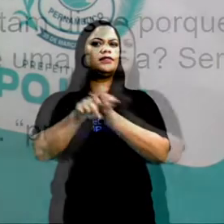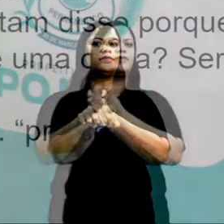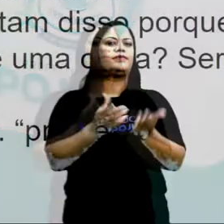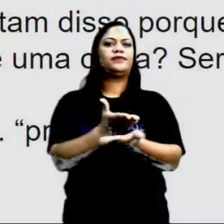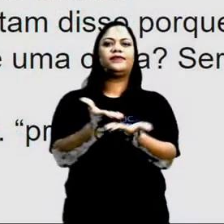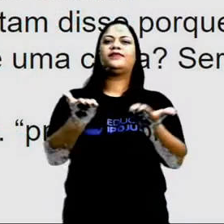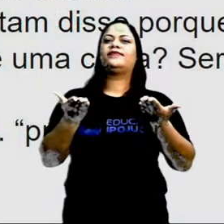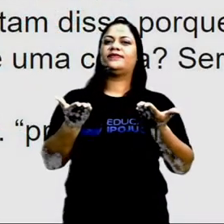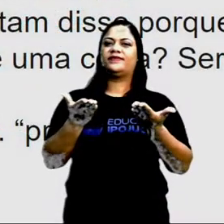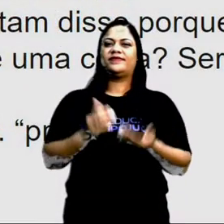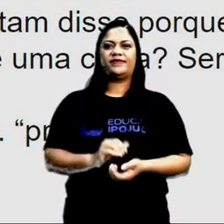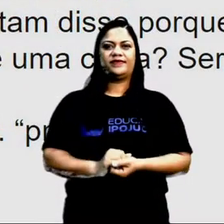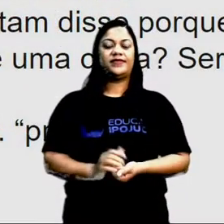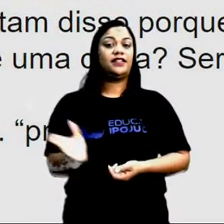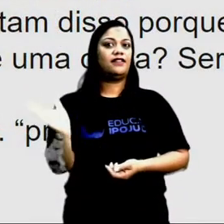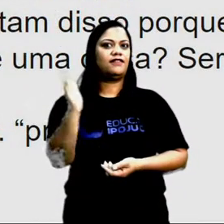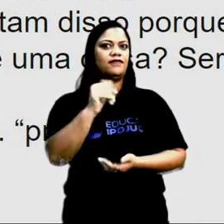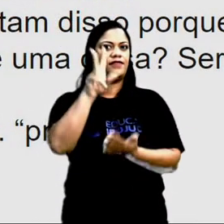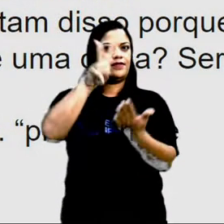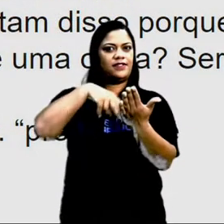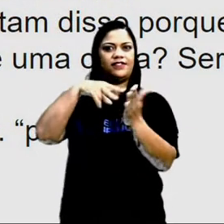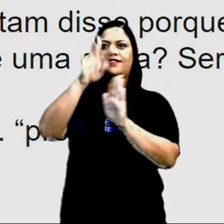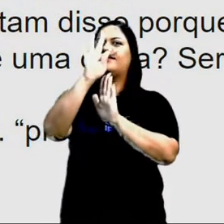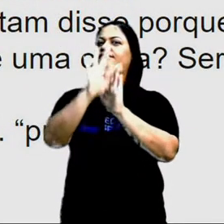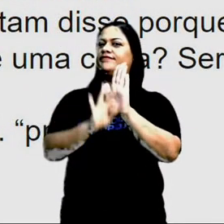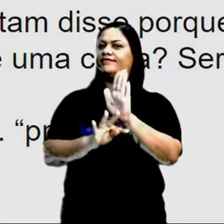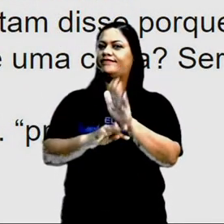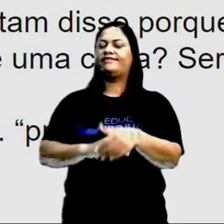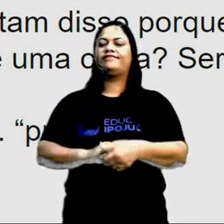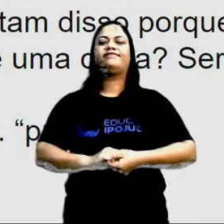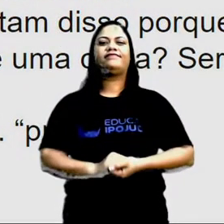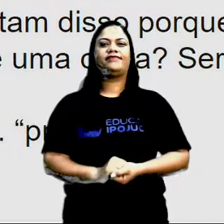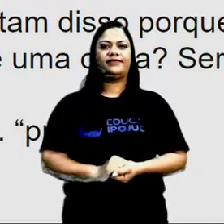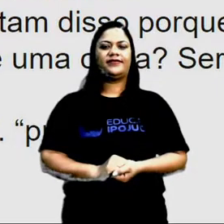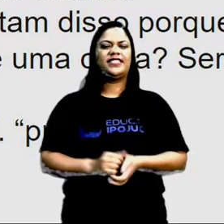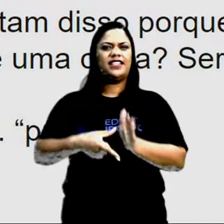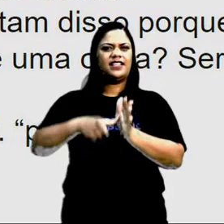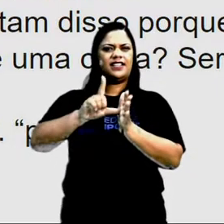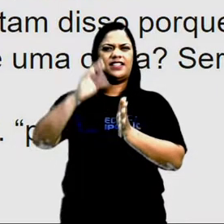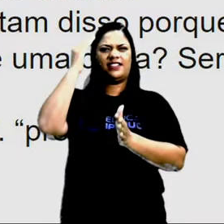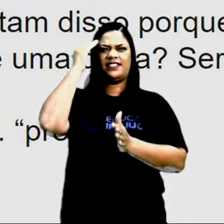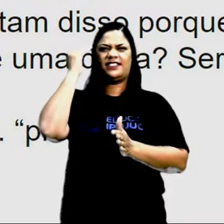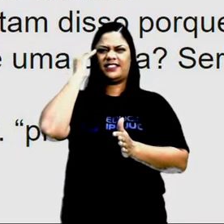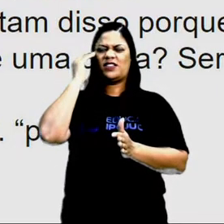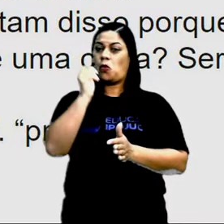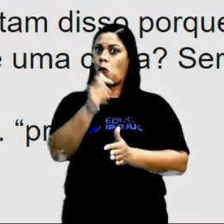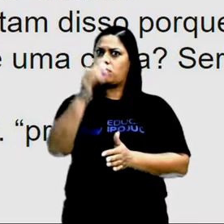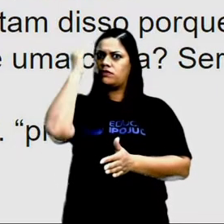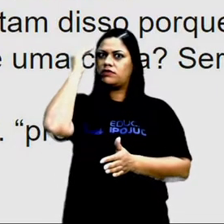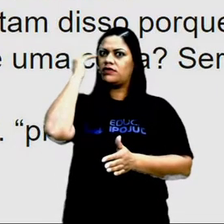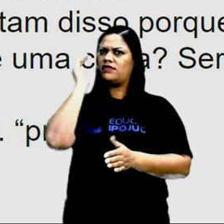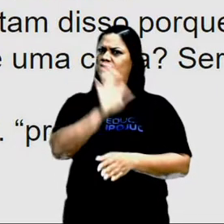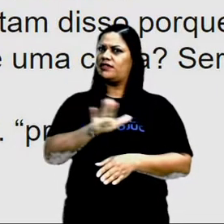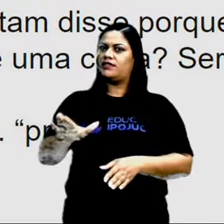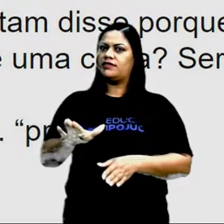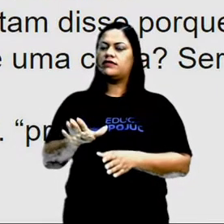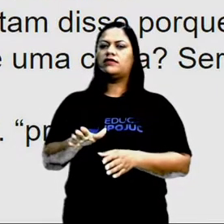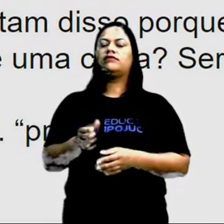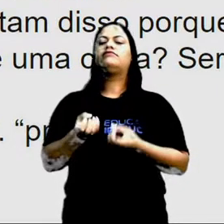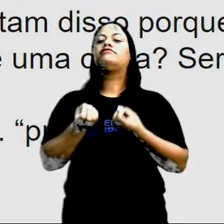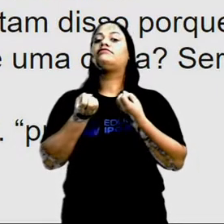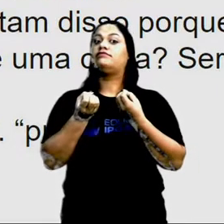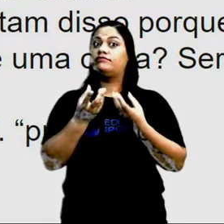pergunta. Vamos lá para a leitura do texto. Pré-adolescente é criança? Aproveita o finalzinho